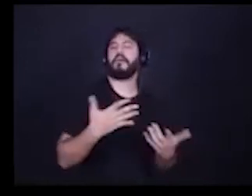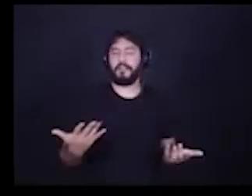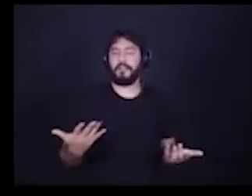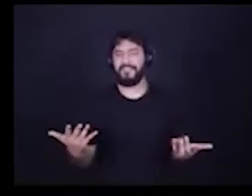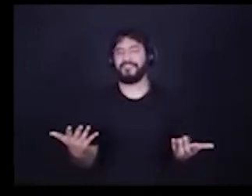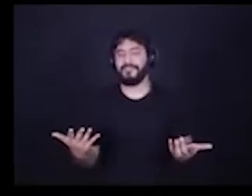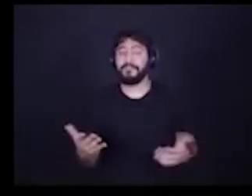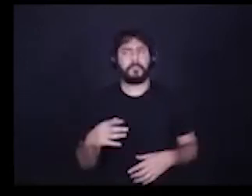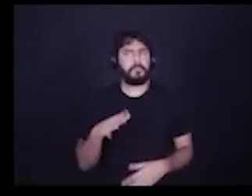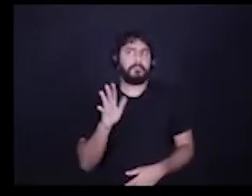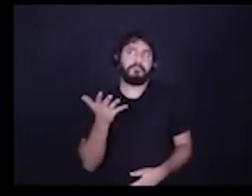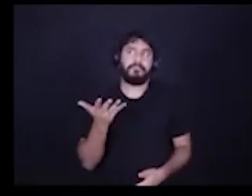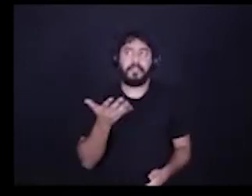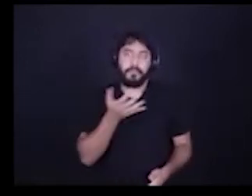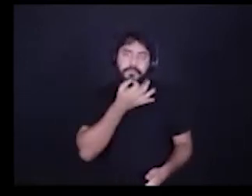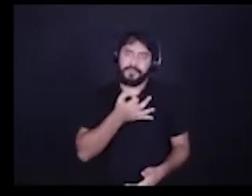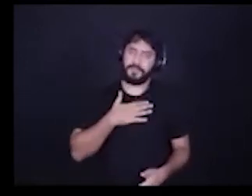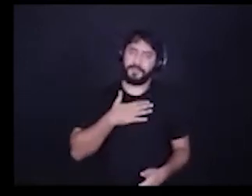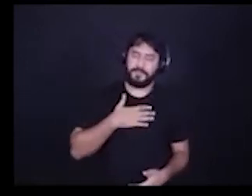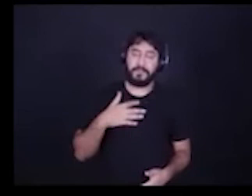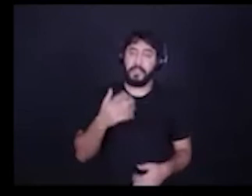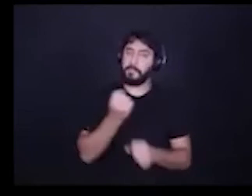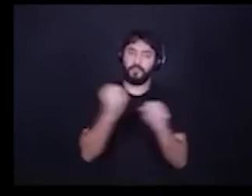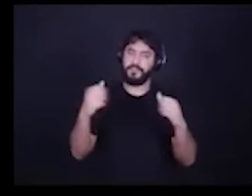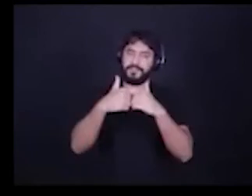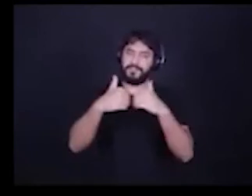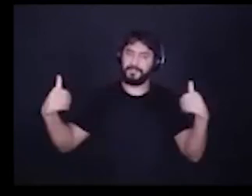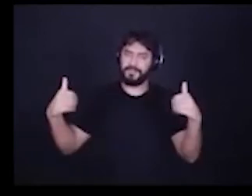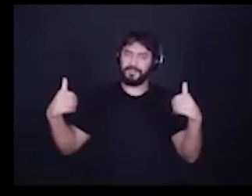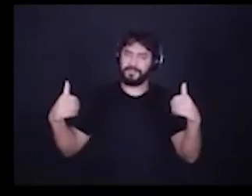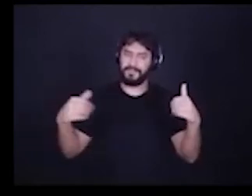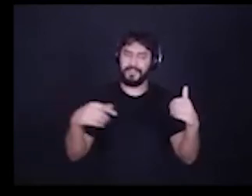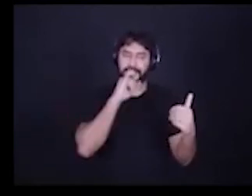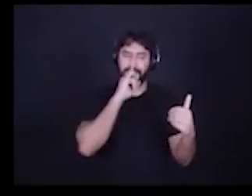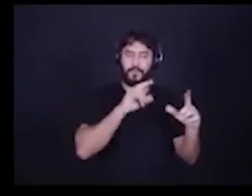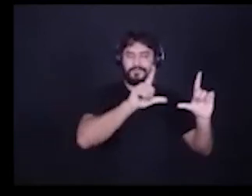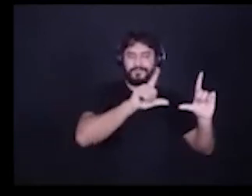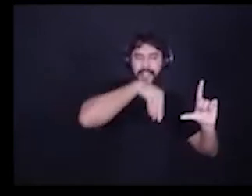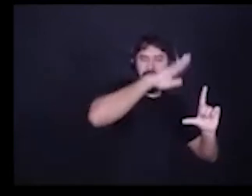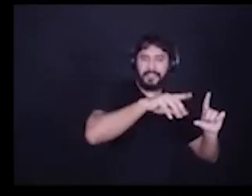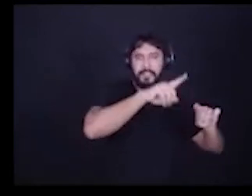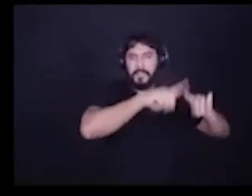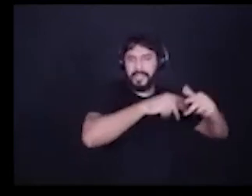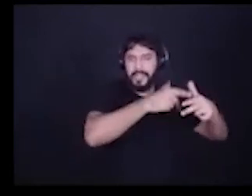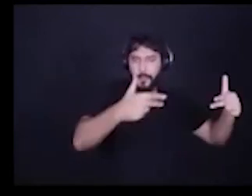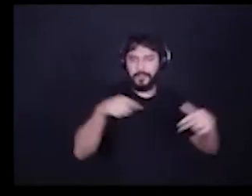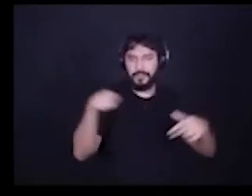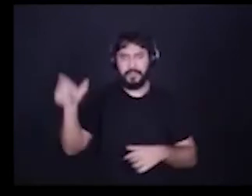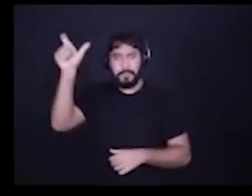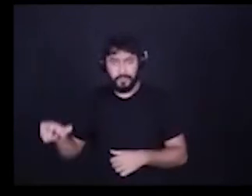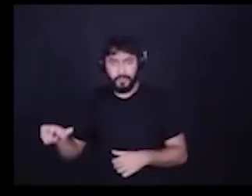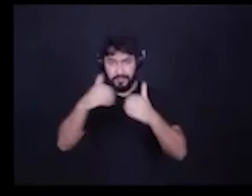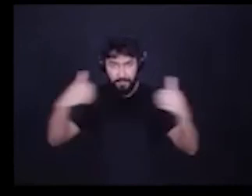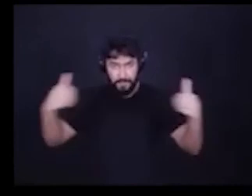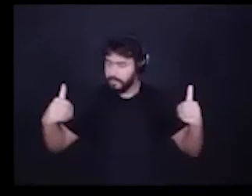Então, para mim, era impossível separar homem e obra. Então, essa era uma coisa que eu queria trazer desde o início e que eu